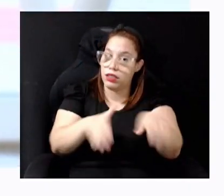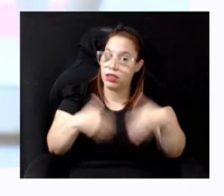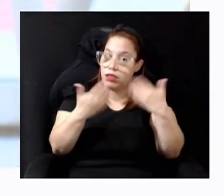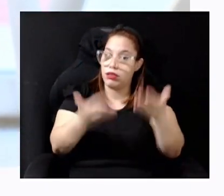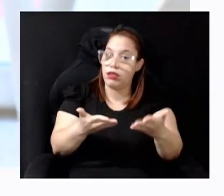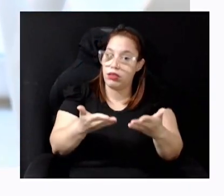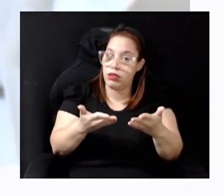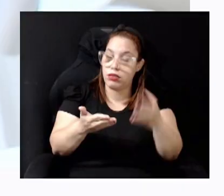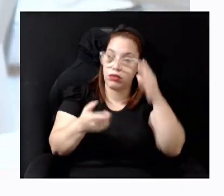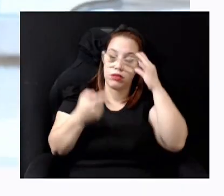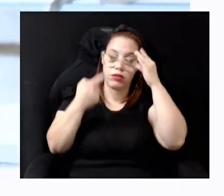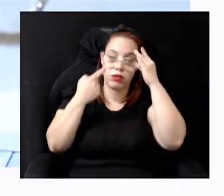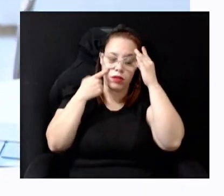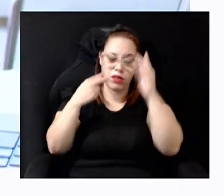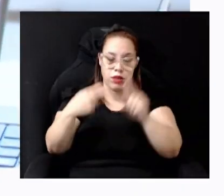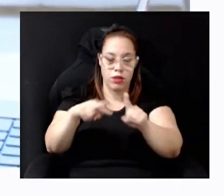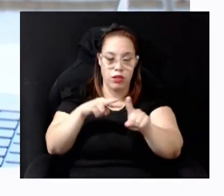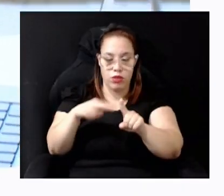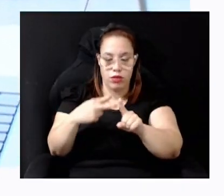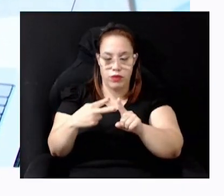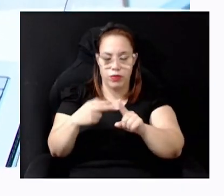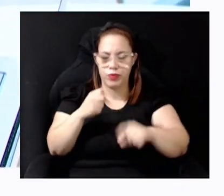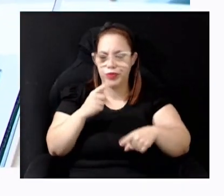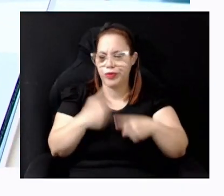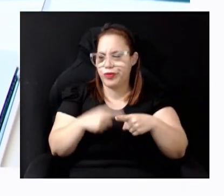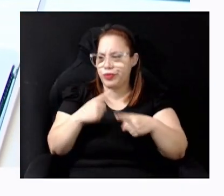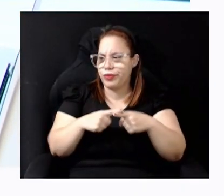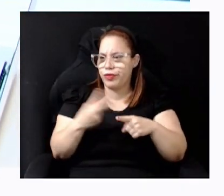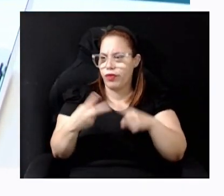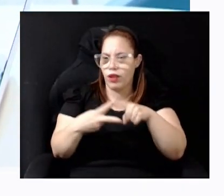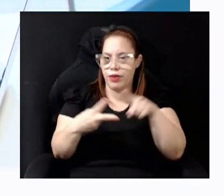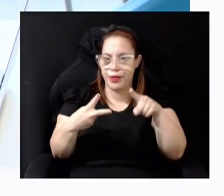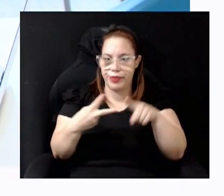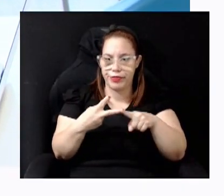vista de negócio. Porque essas três